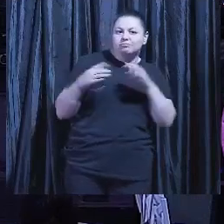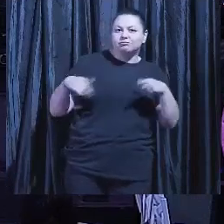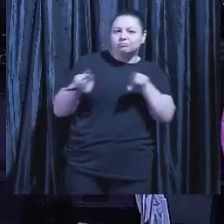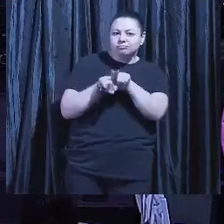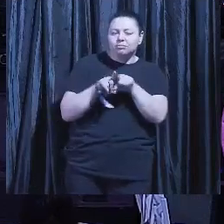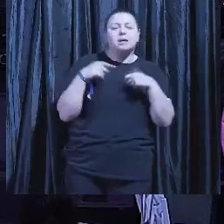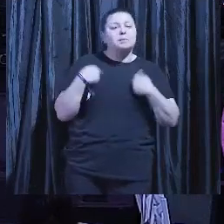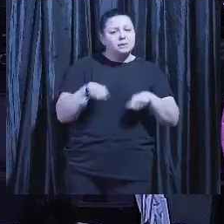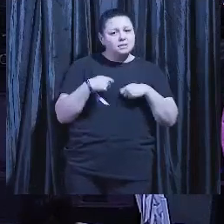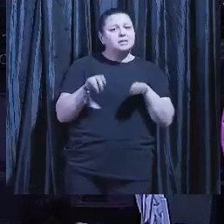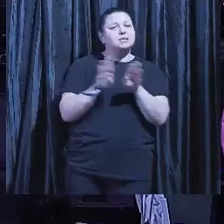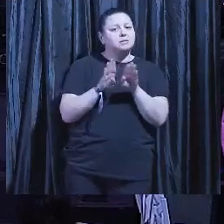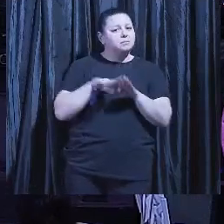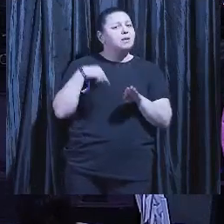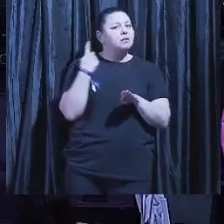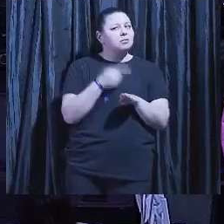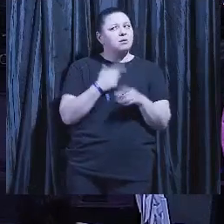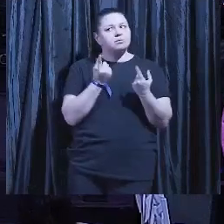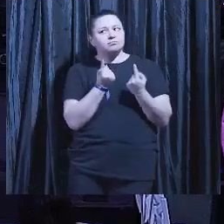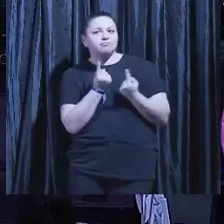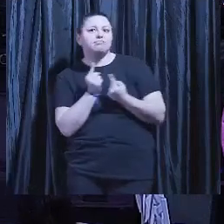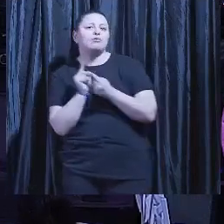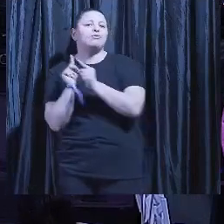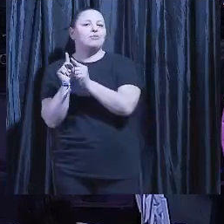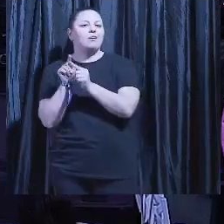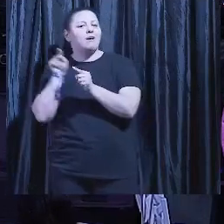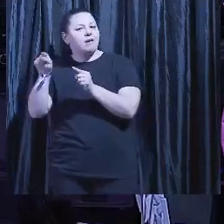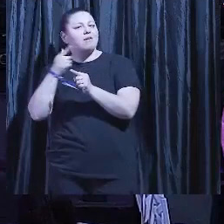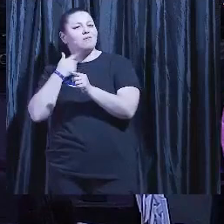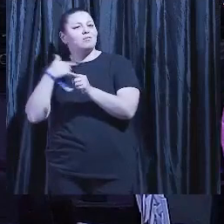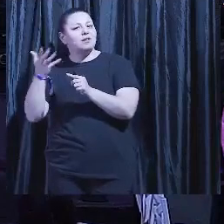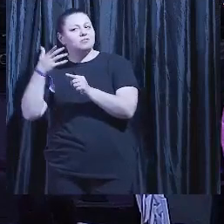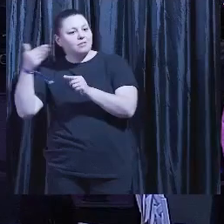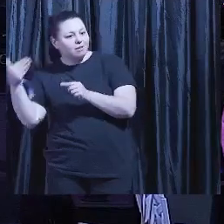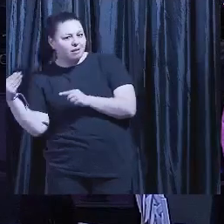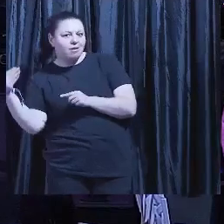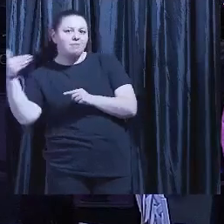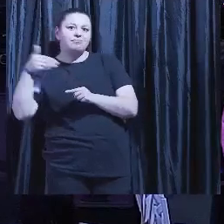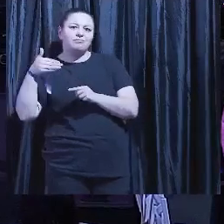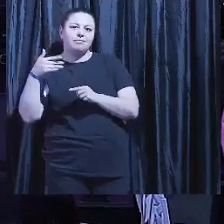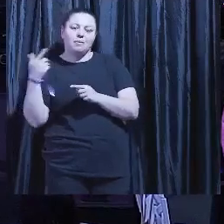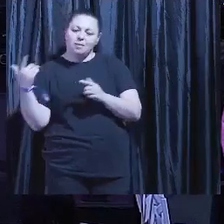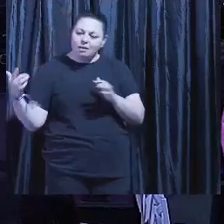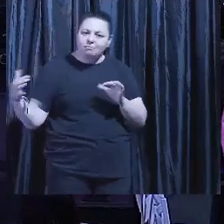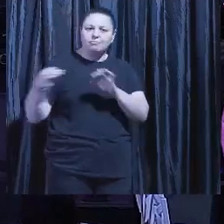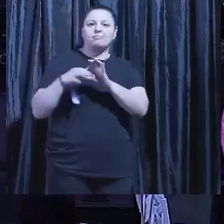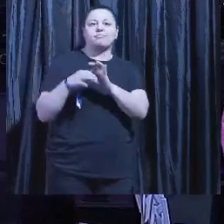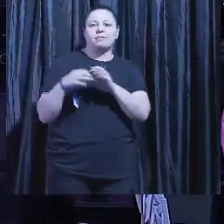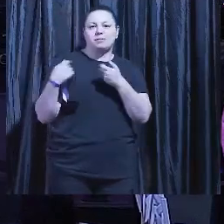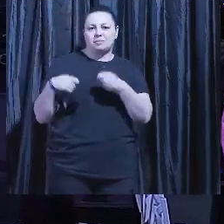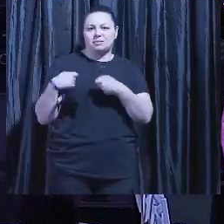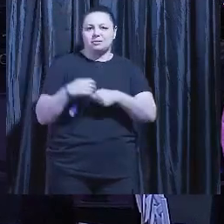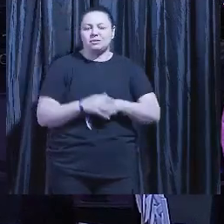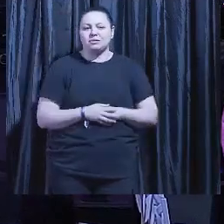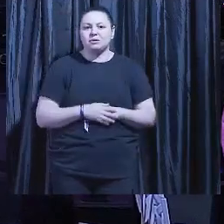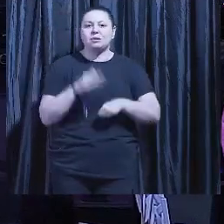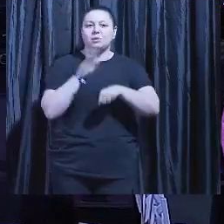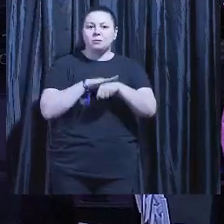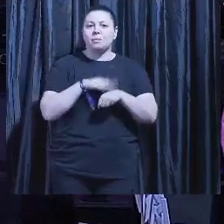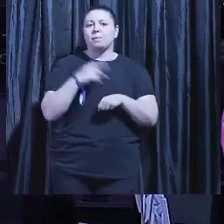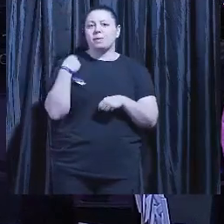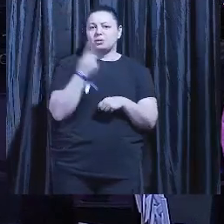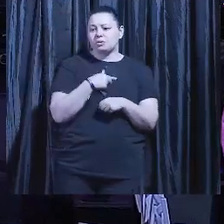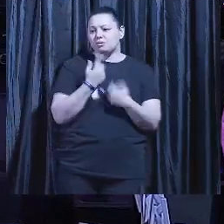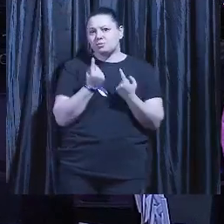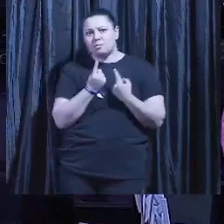tem que provocar o outro lado da ponte para que ela também atravesse pelo menos até a metade para que a gente se encontre no meio. Então, quando a gente provoca isso na